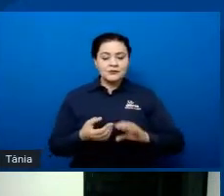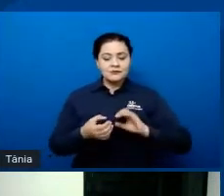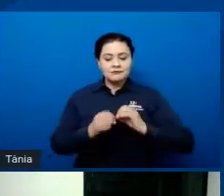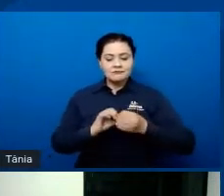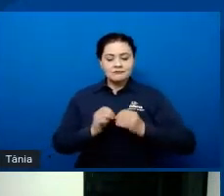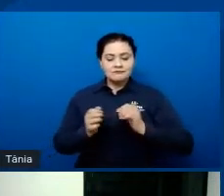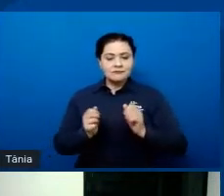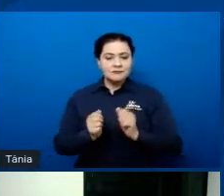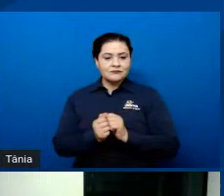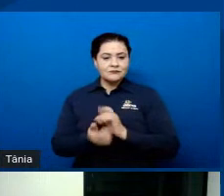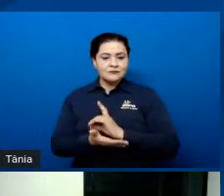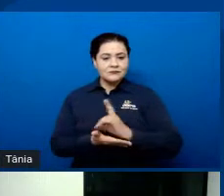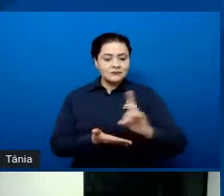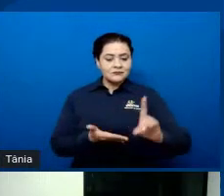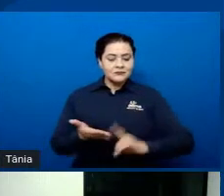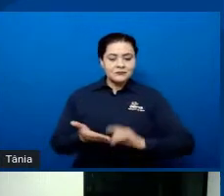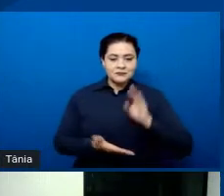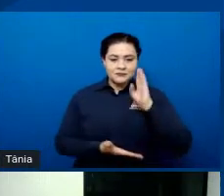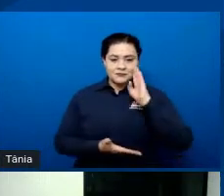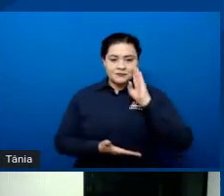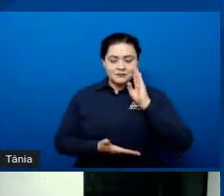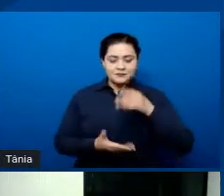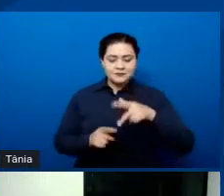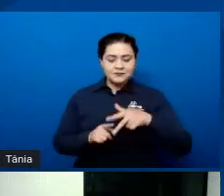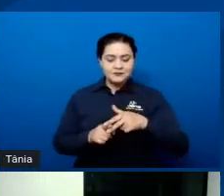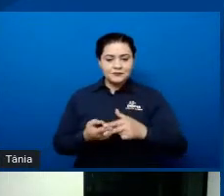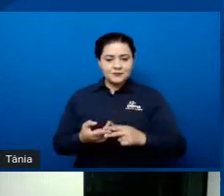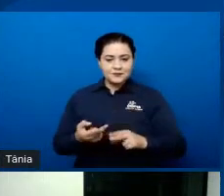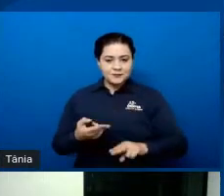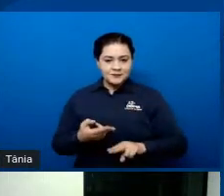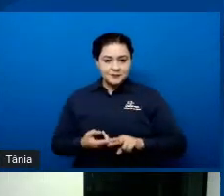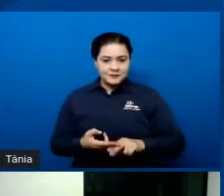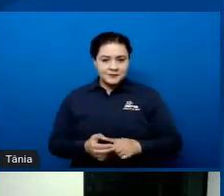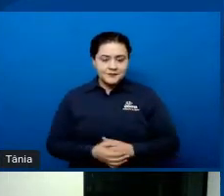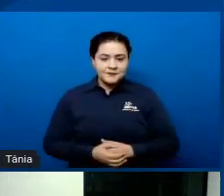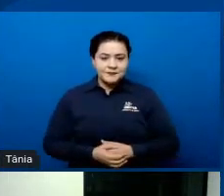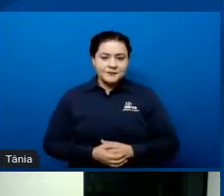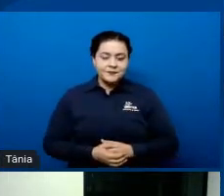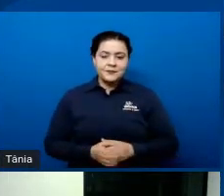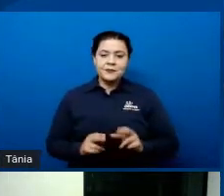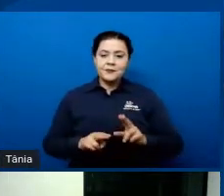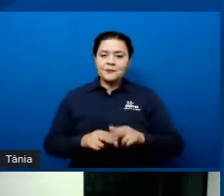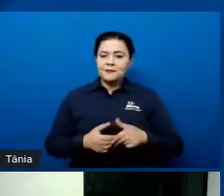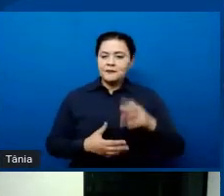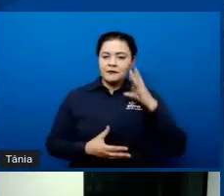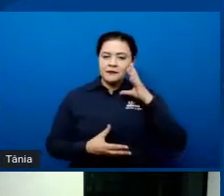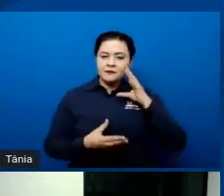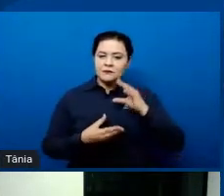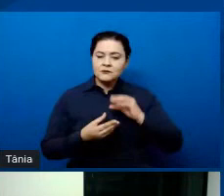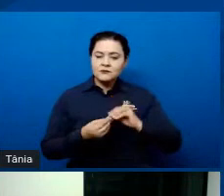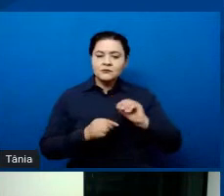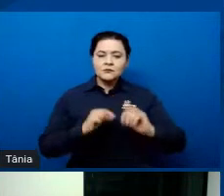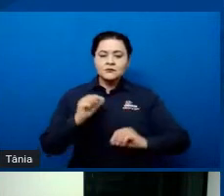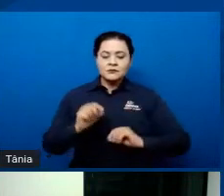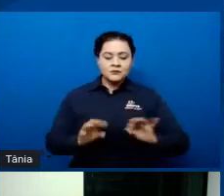as principais ferramentas para isso, tá? Então, entender o que essa tecnologia